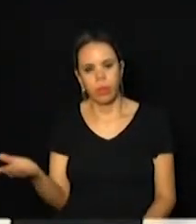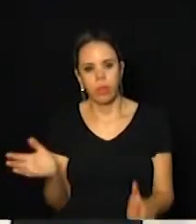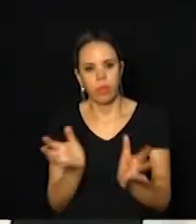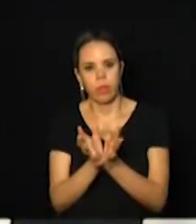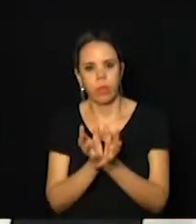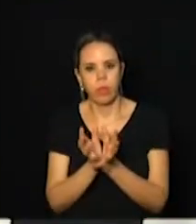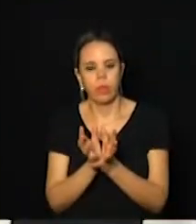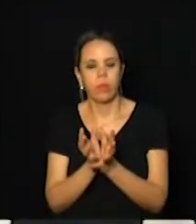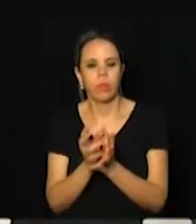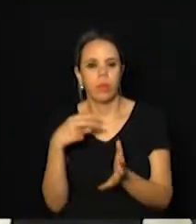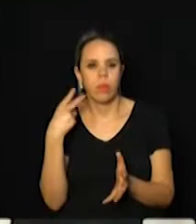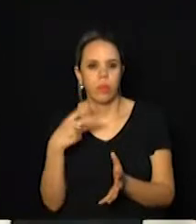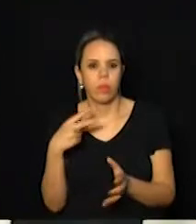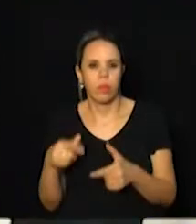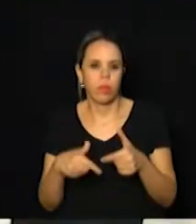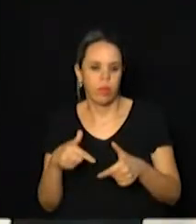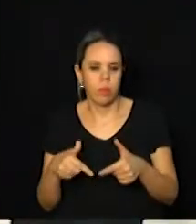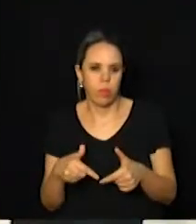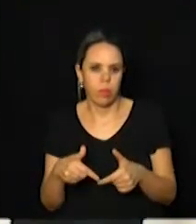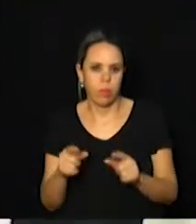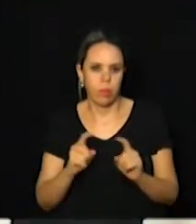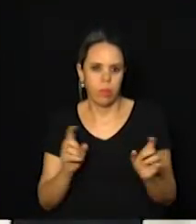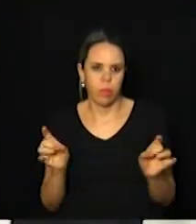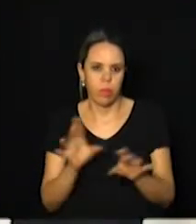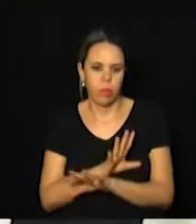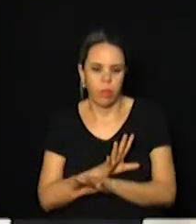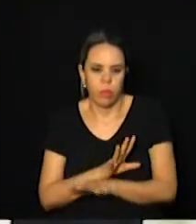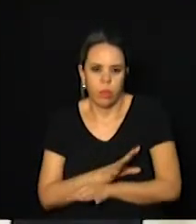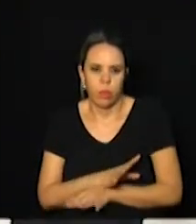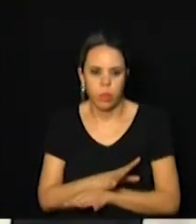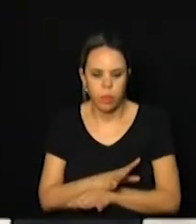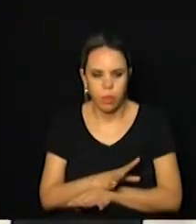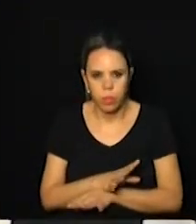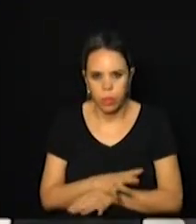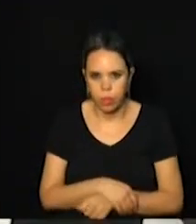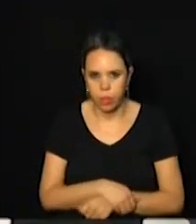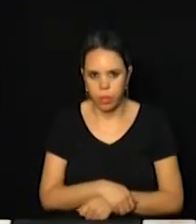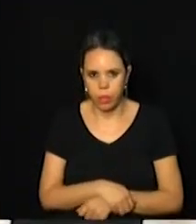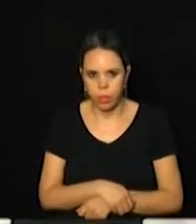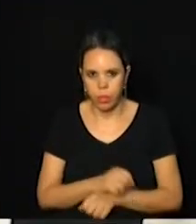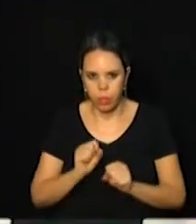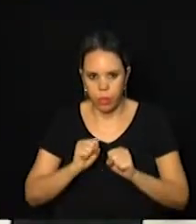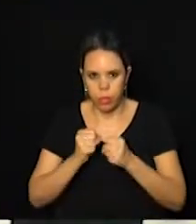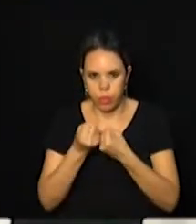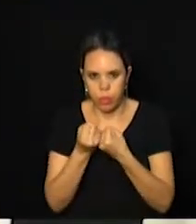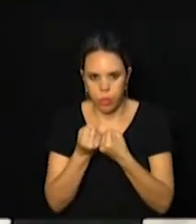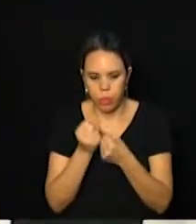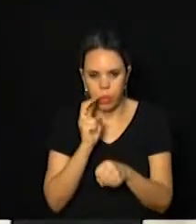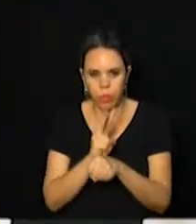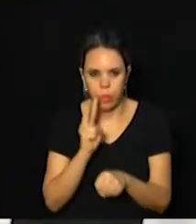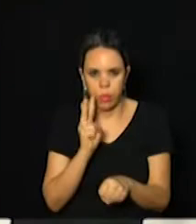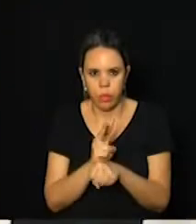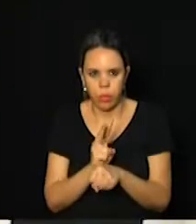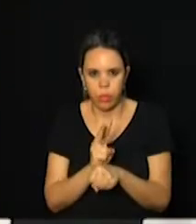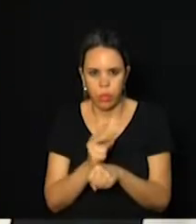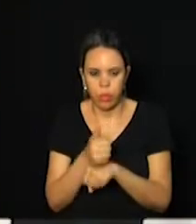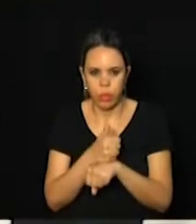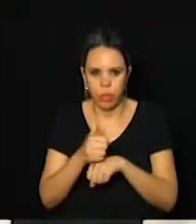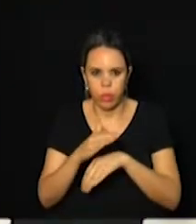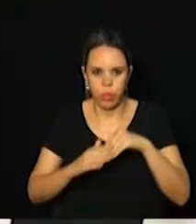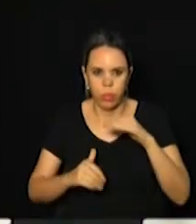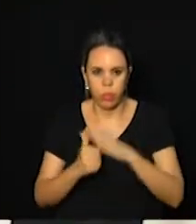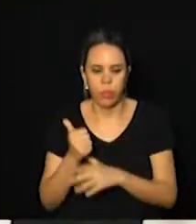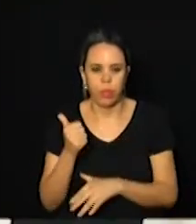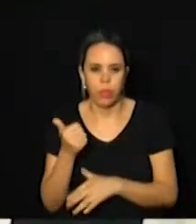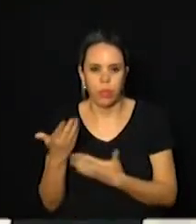desta frente parlamentar cuja a reunião acabou de encerrar sua frente parlamentar em defesa e preservação da profissão do